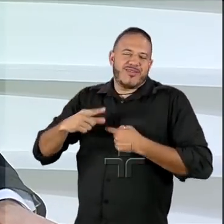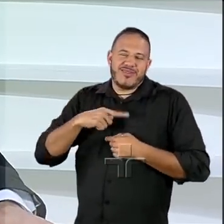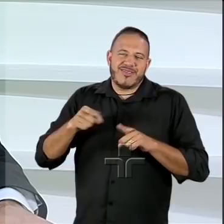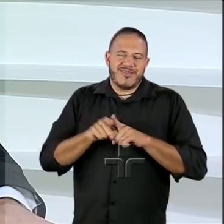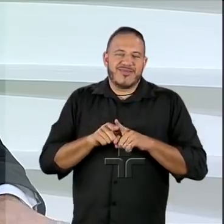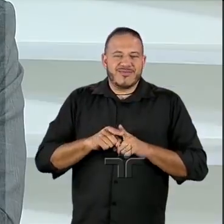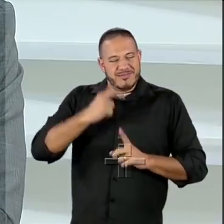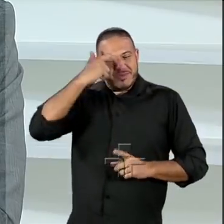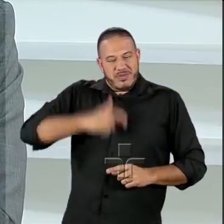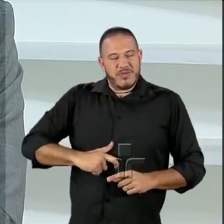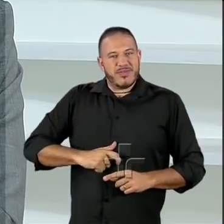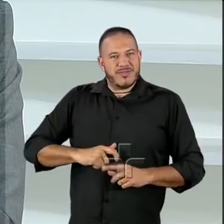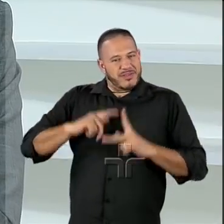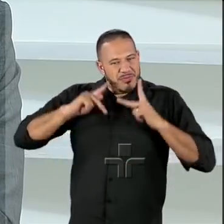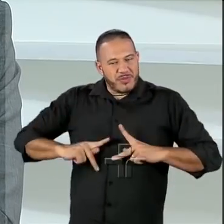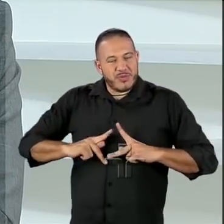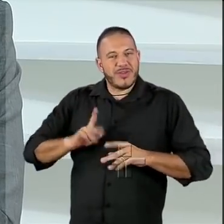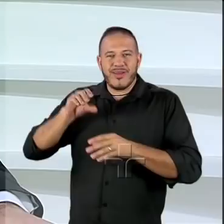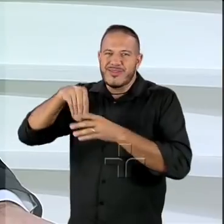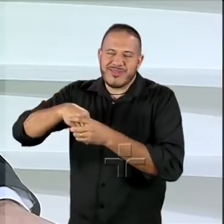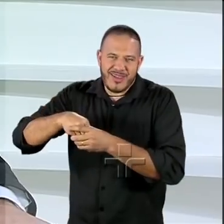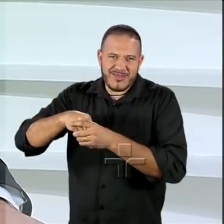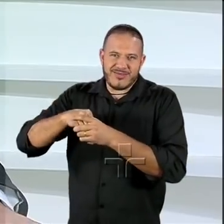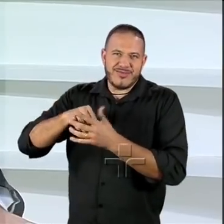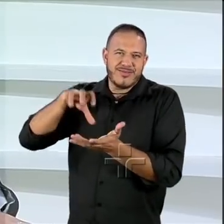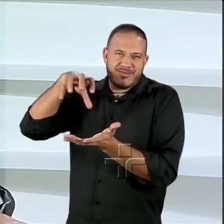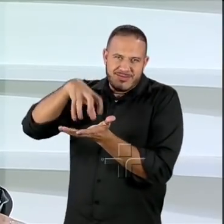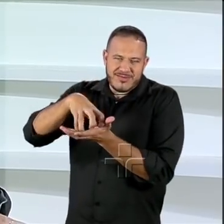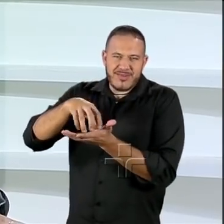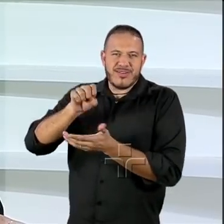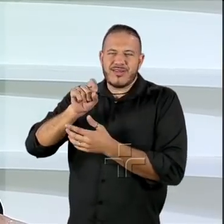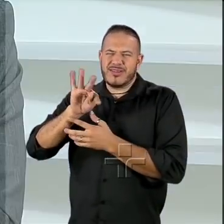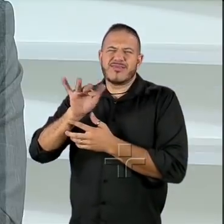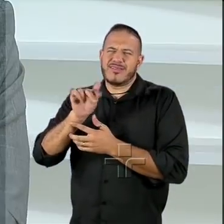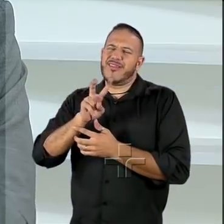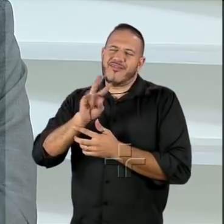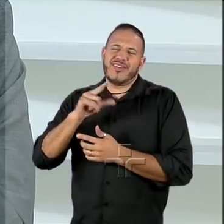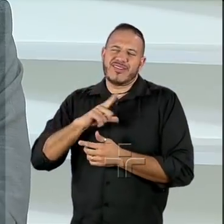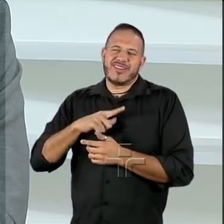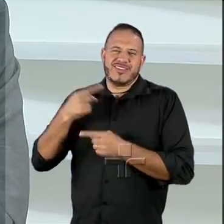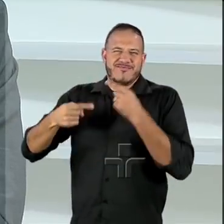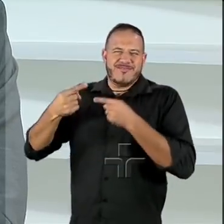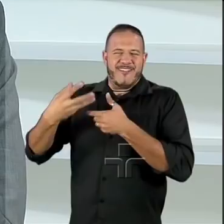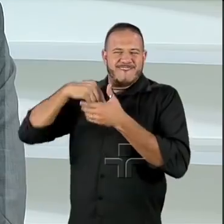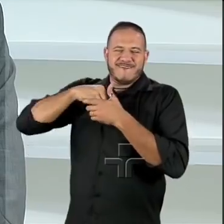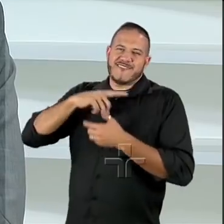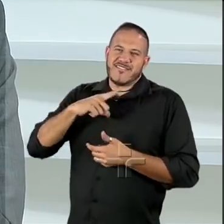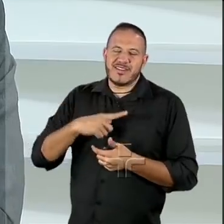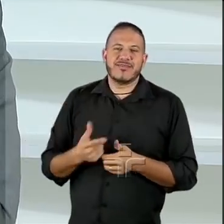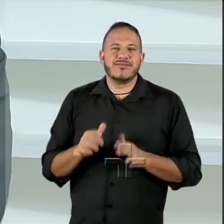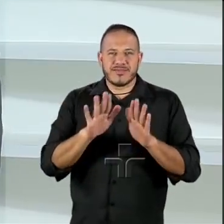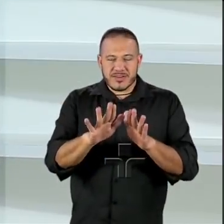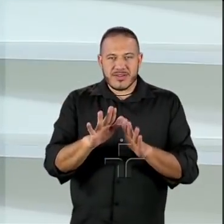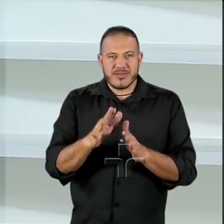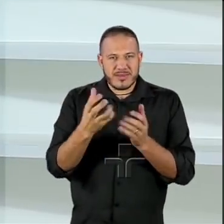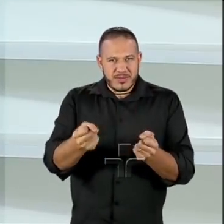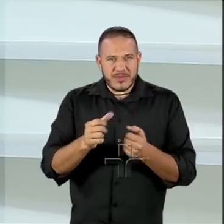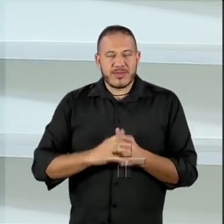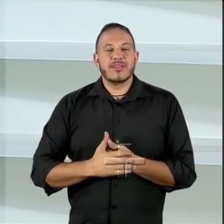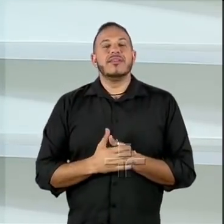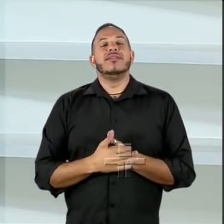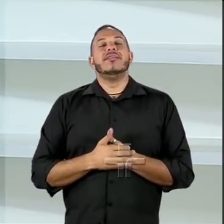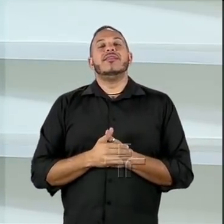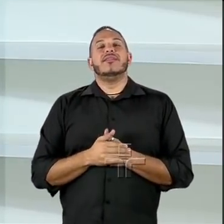no tribunal, inevitavelmente, vai ter esse ingrediente. E me permita que a fonte de inspiração é a